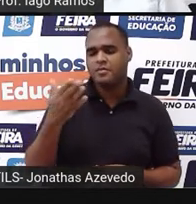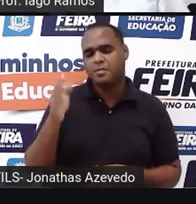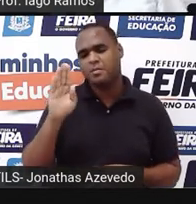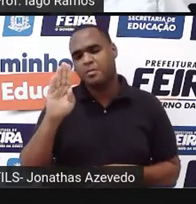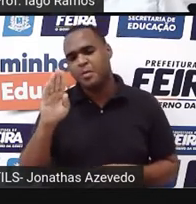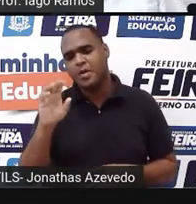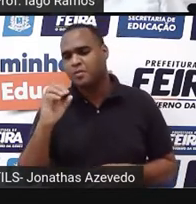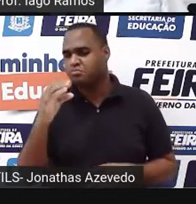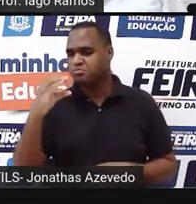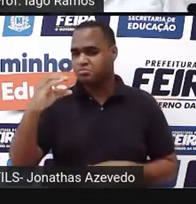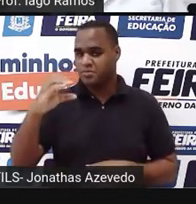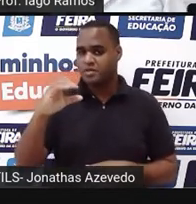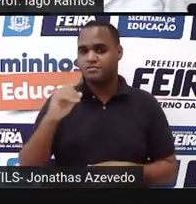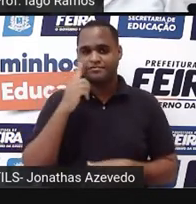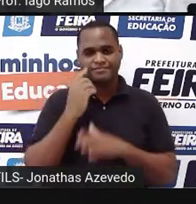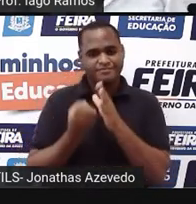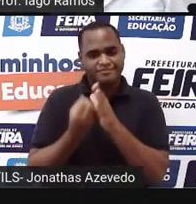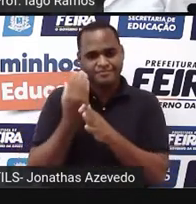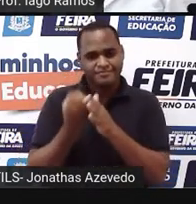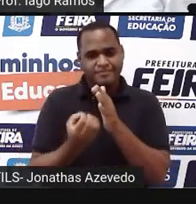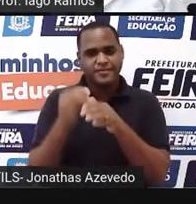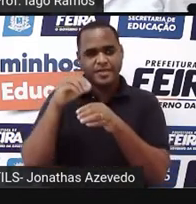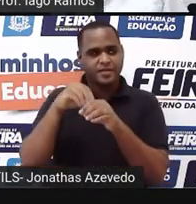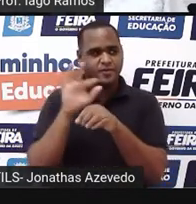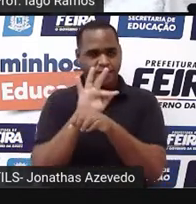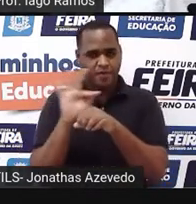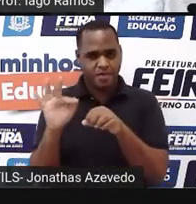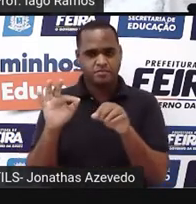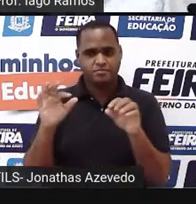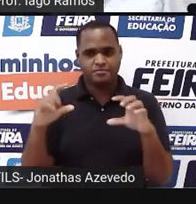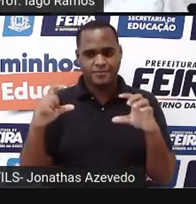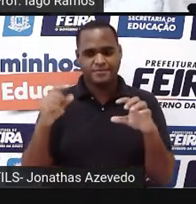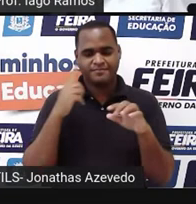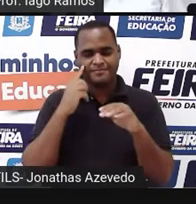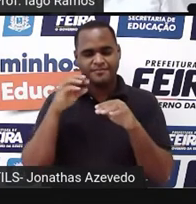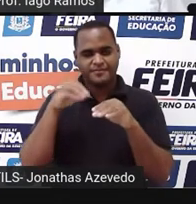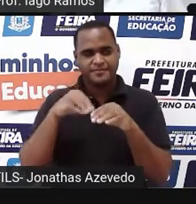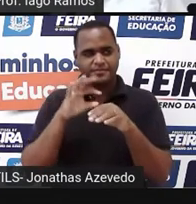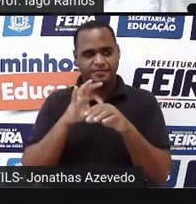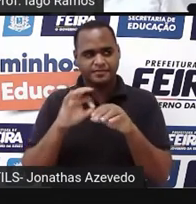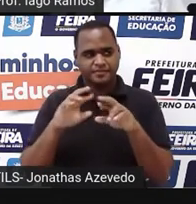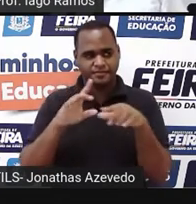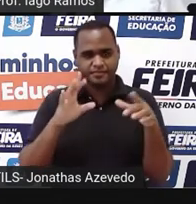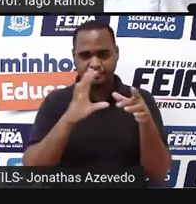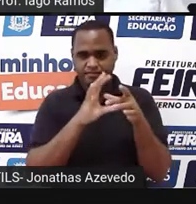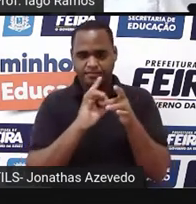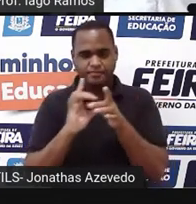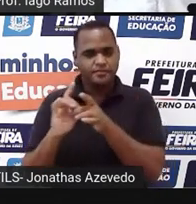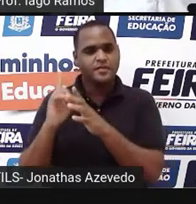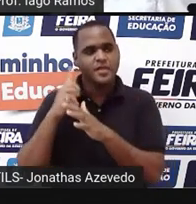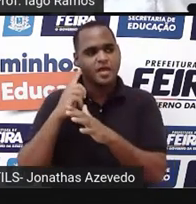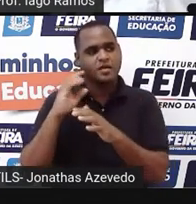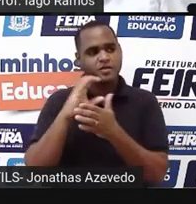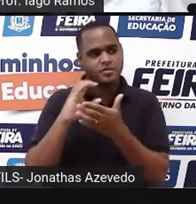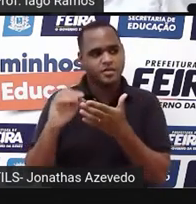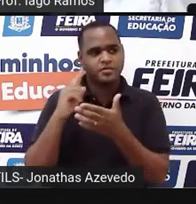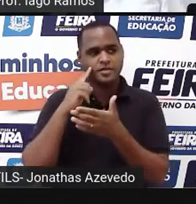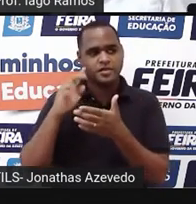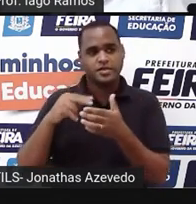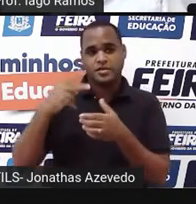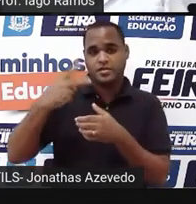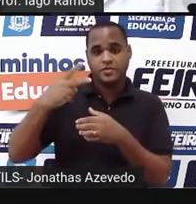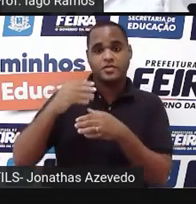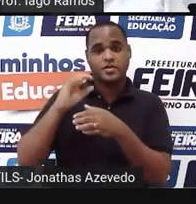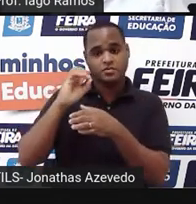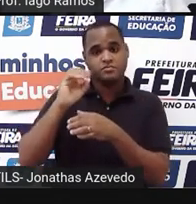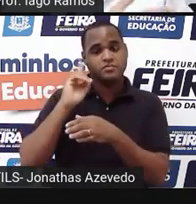e esse C que aparecem dentro da fórmula são aqueles coeficientes de uma equação de segundo grau.